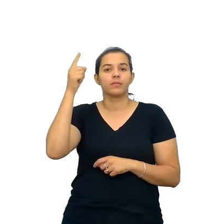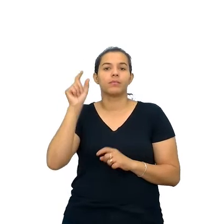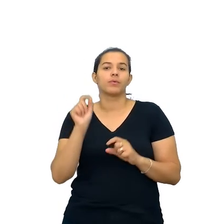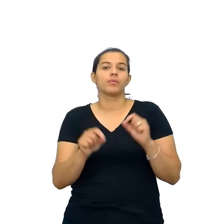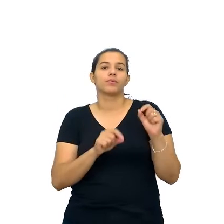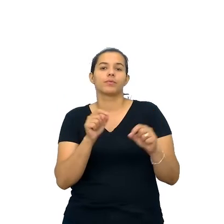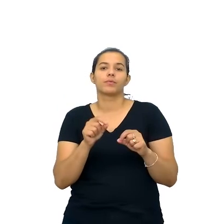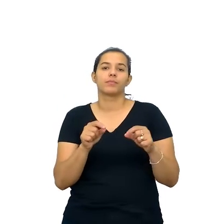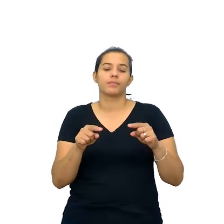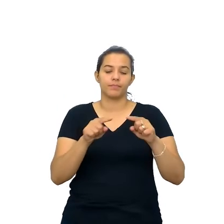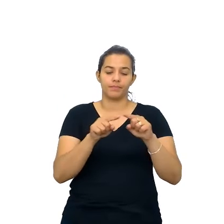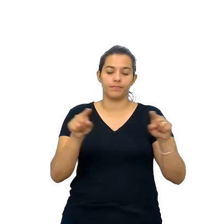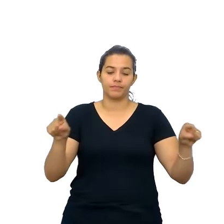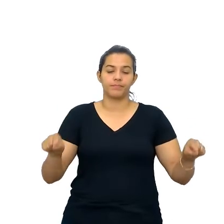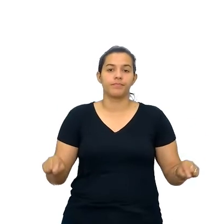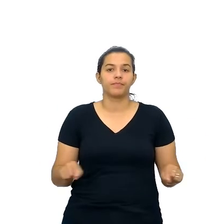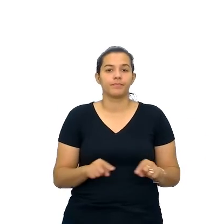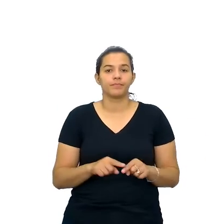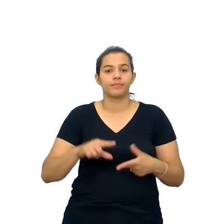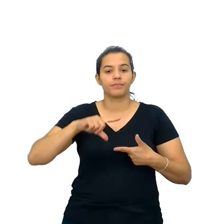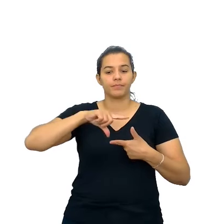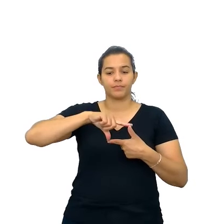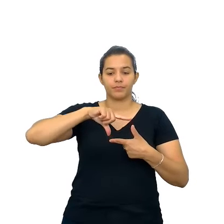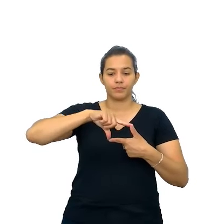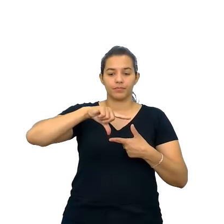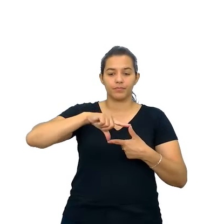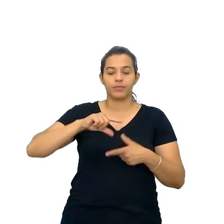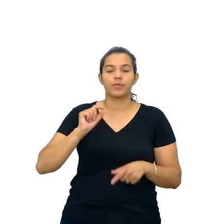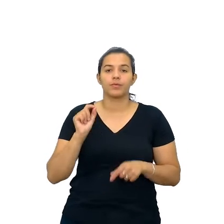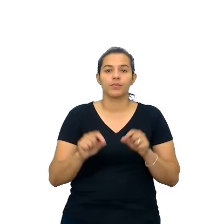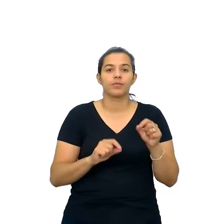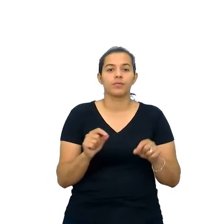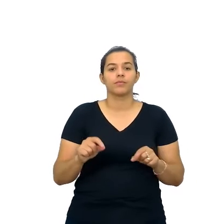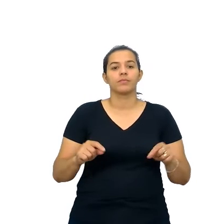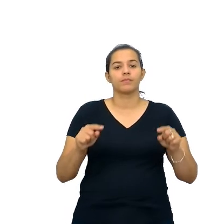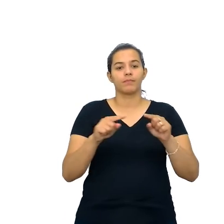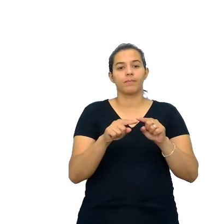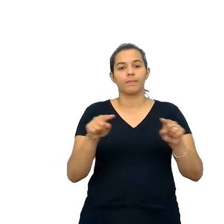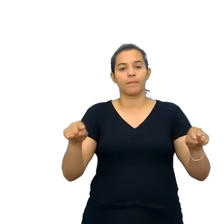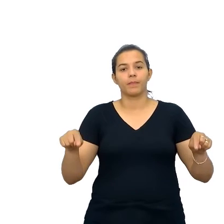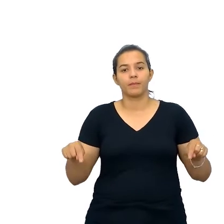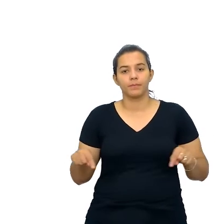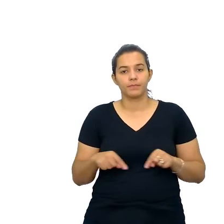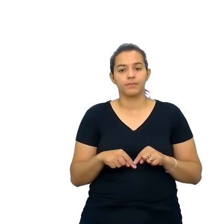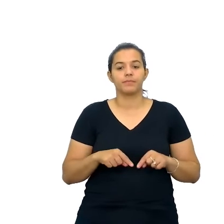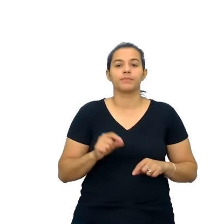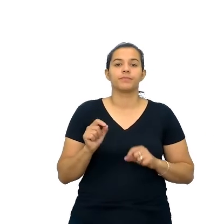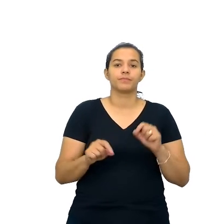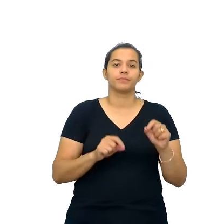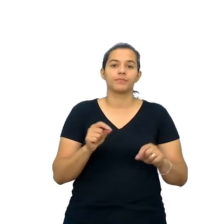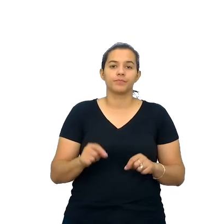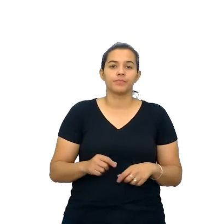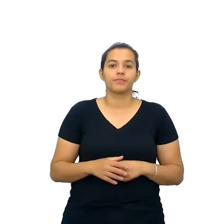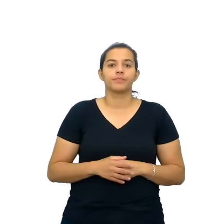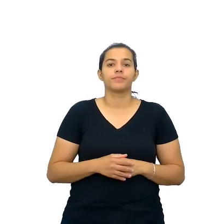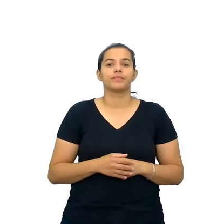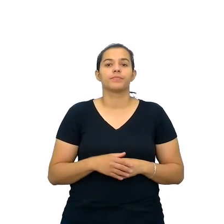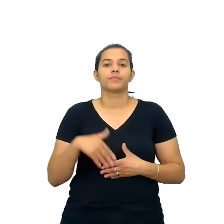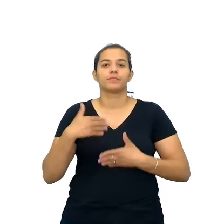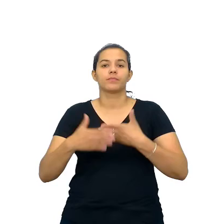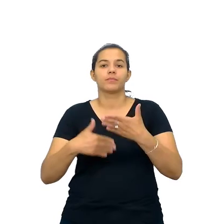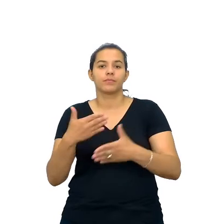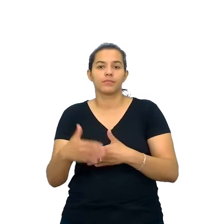é a área do quadrado e o que é a área, né, da circunferência, né, e,